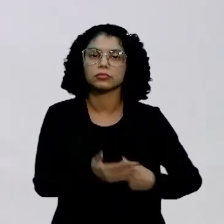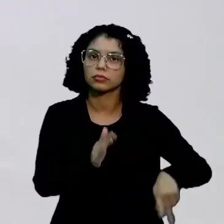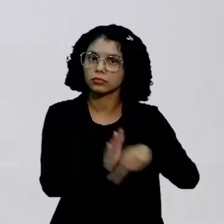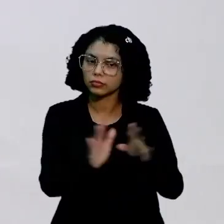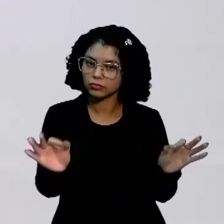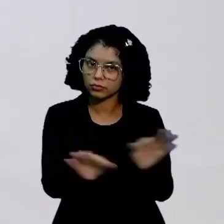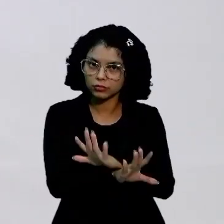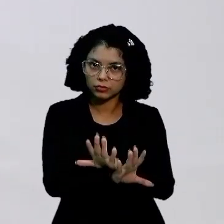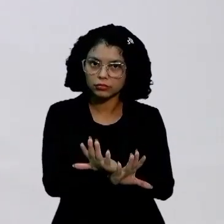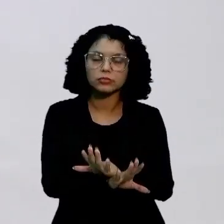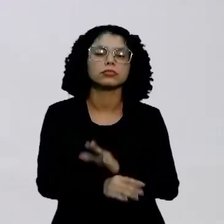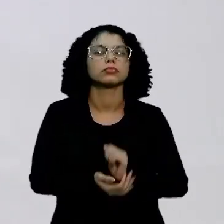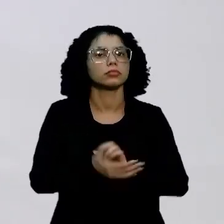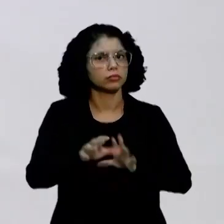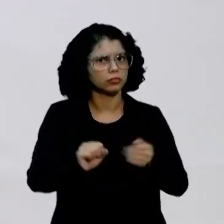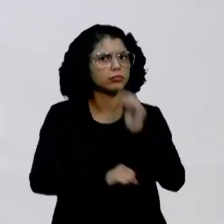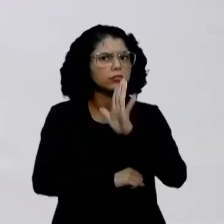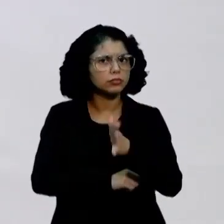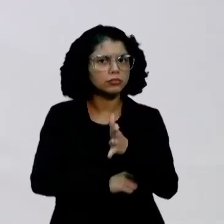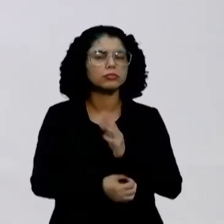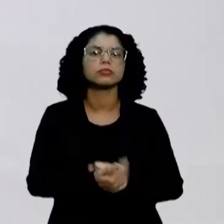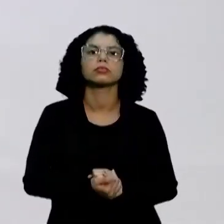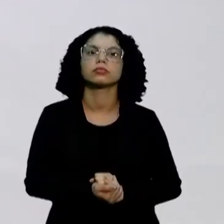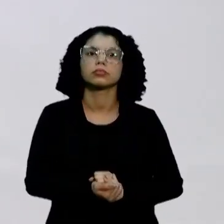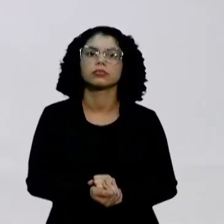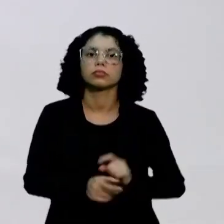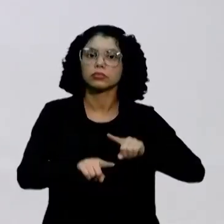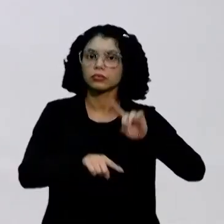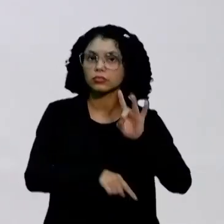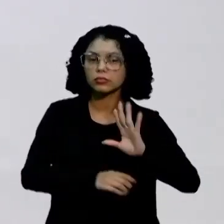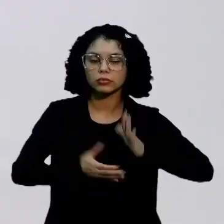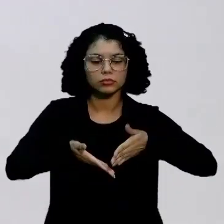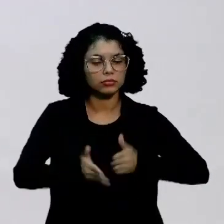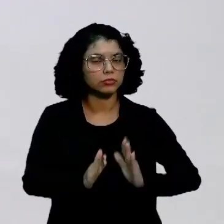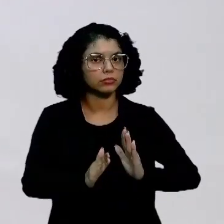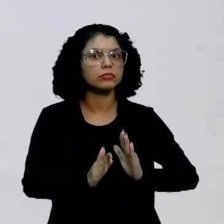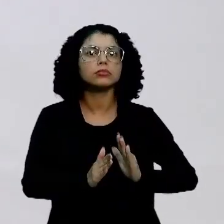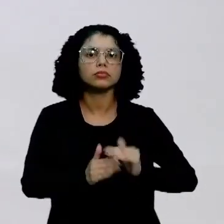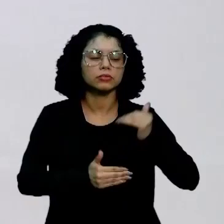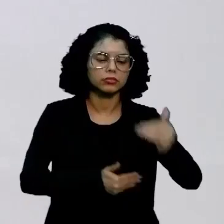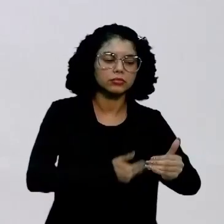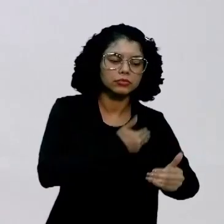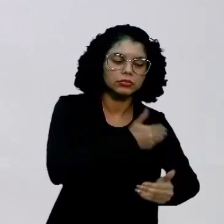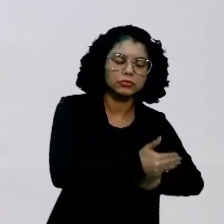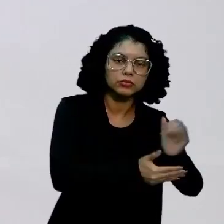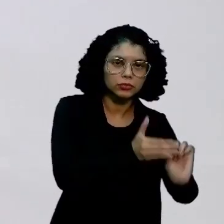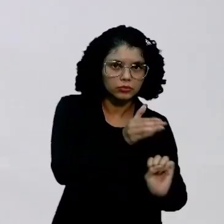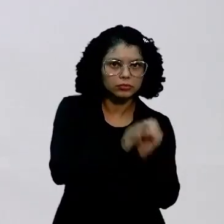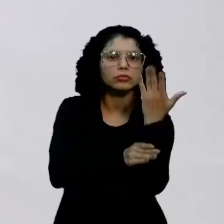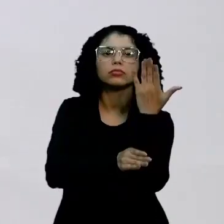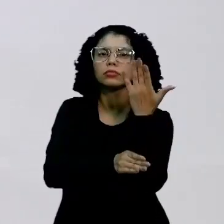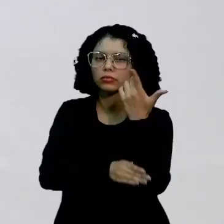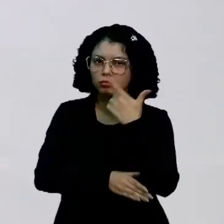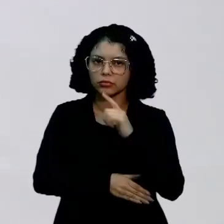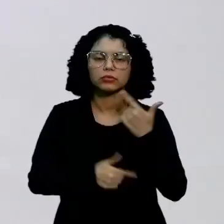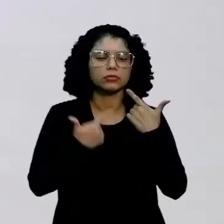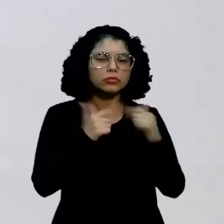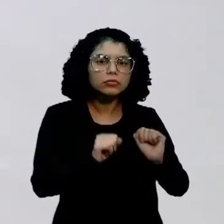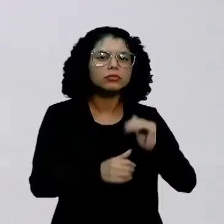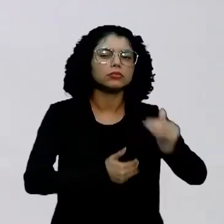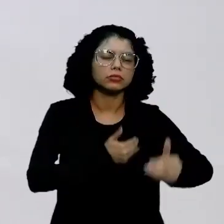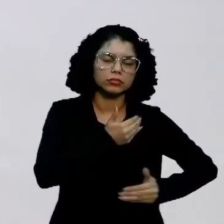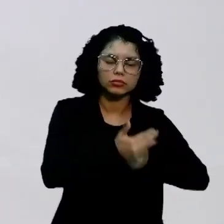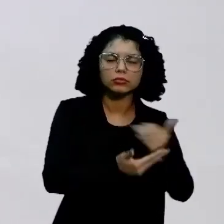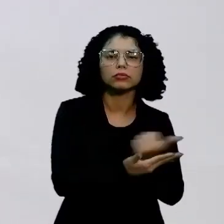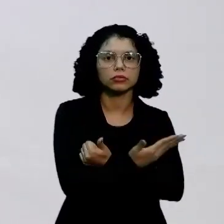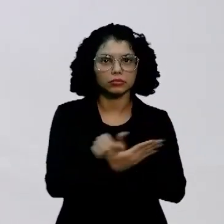pronta, formada, e aí ela não nasce na medida em que a língua vai se desenvolvendo, a